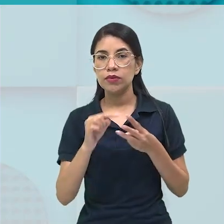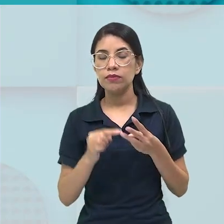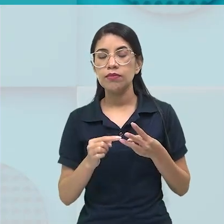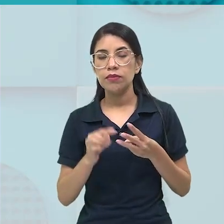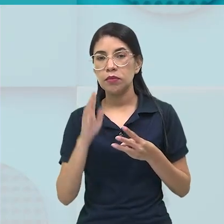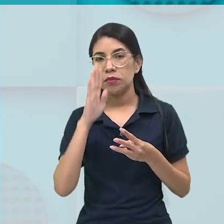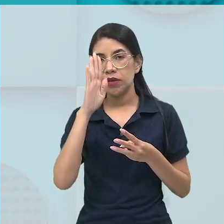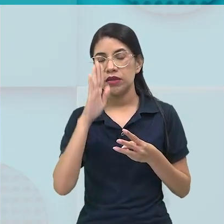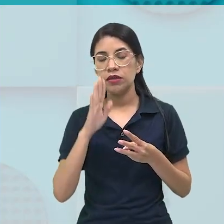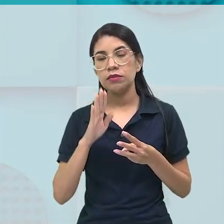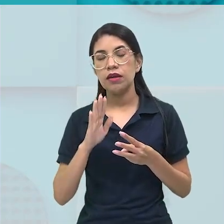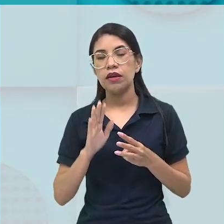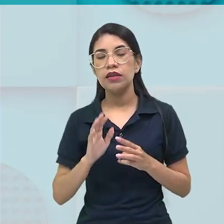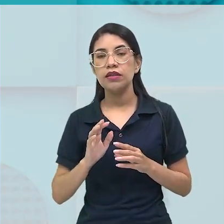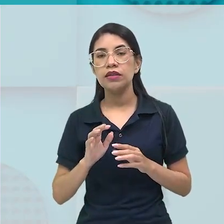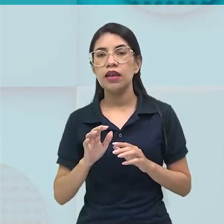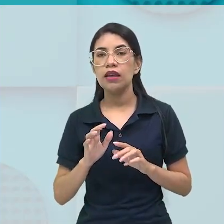principais